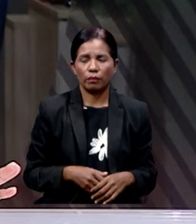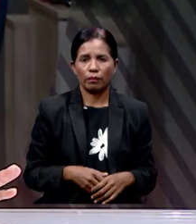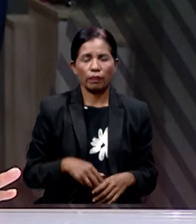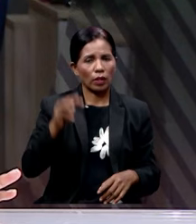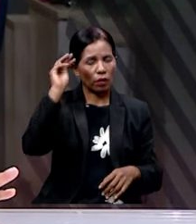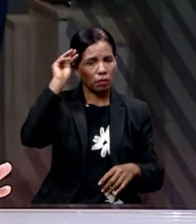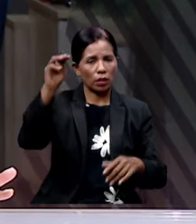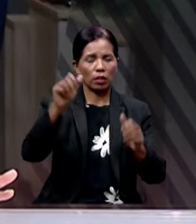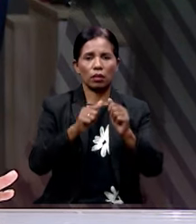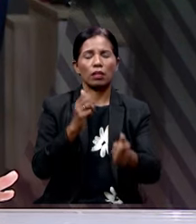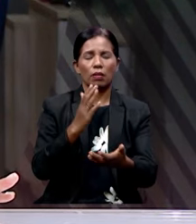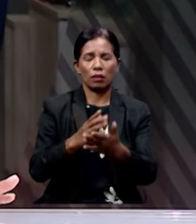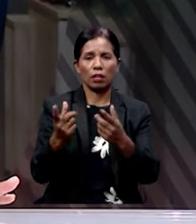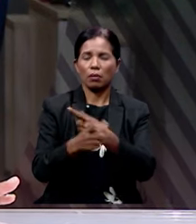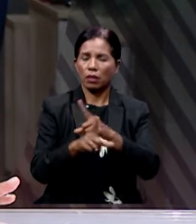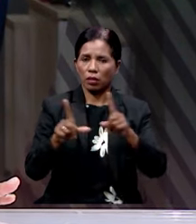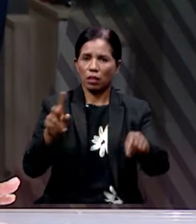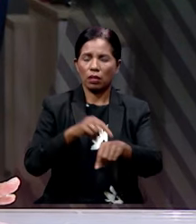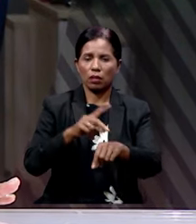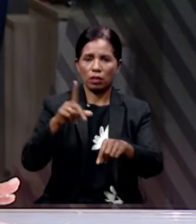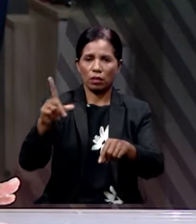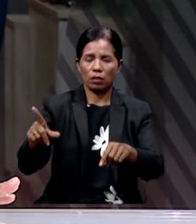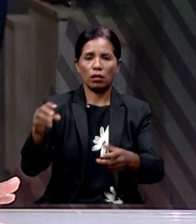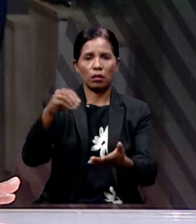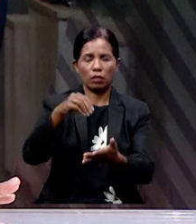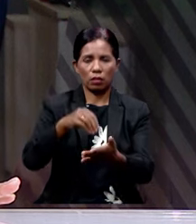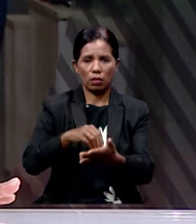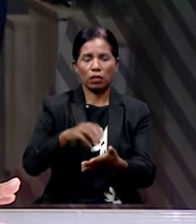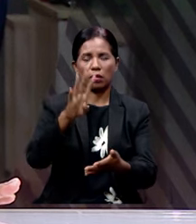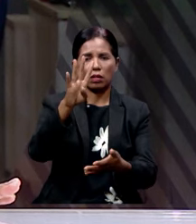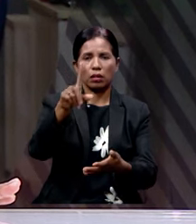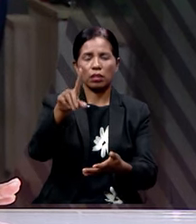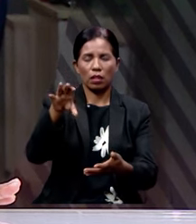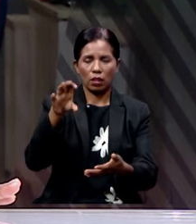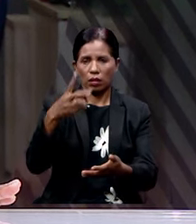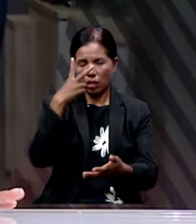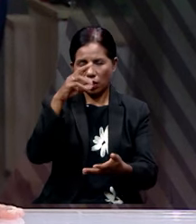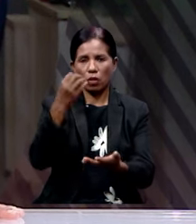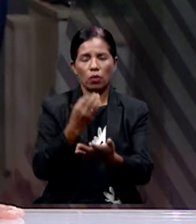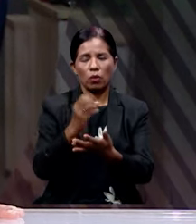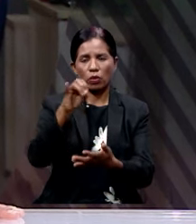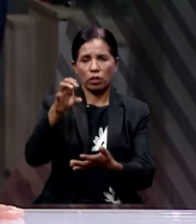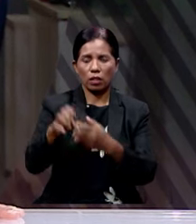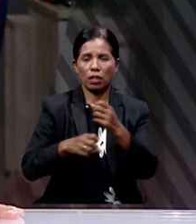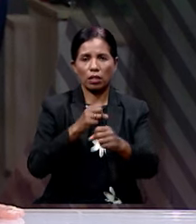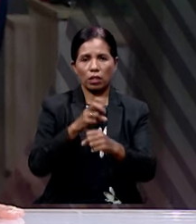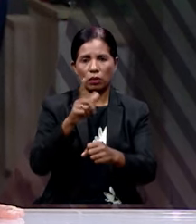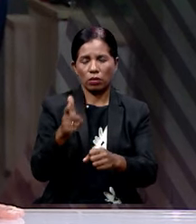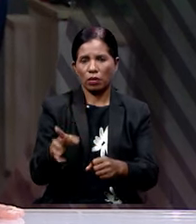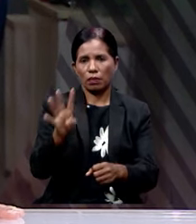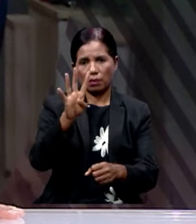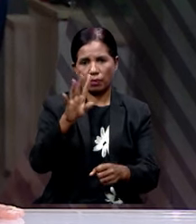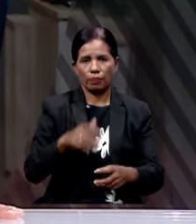Ministério Assunto Combatente e Libertação Nacional propõe toco um ato cidadense em revisão ao Orçamento Geral do Estado, Tinari Rundu Arono Loura